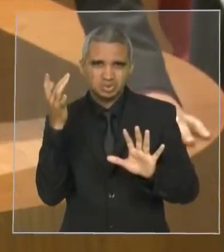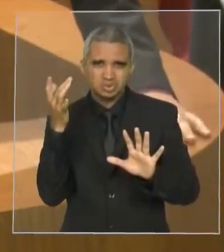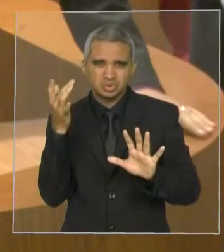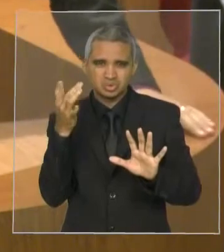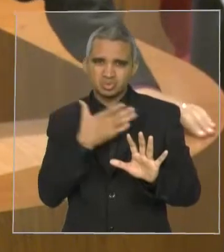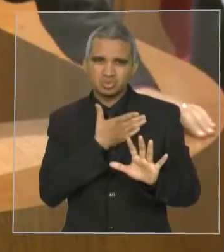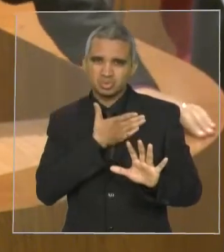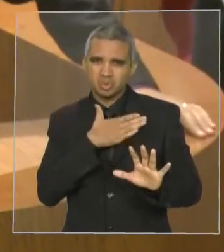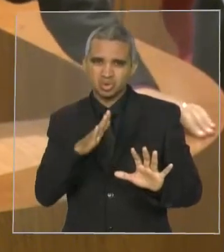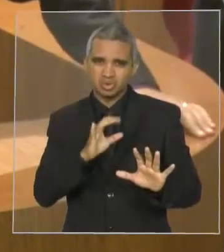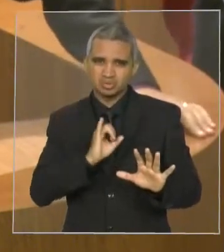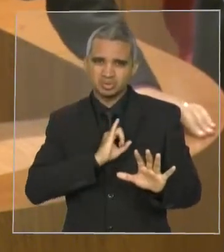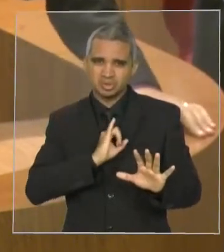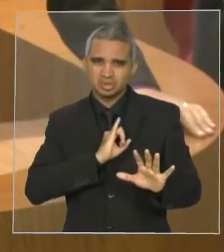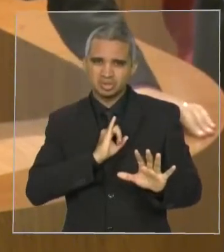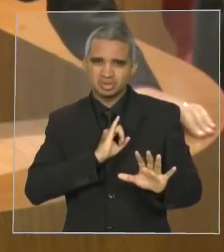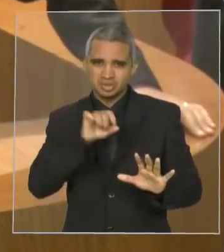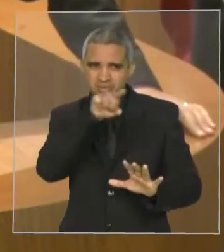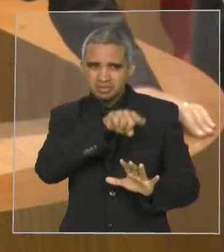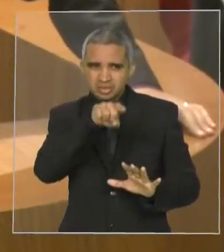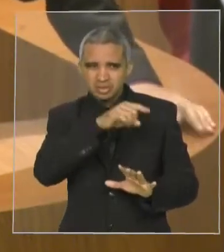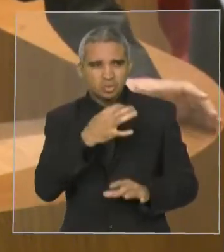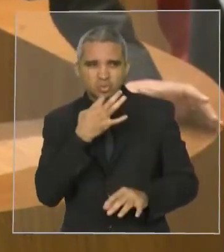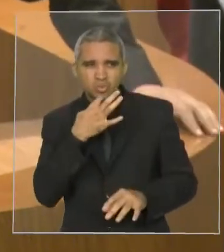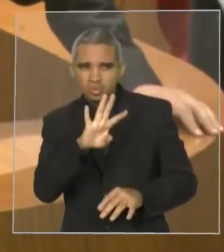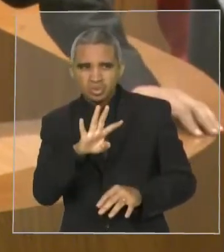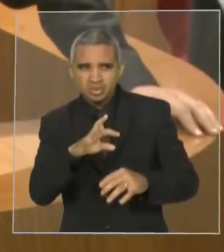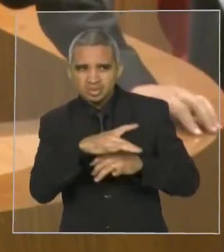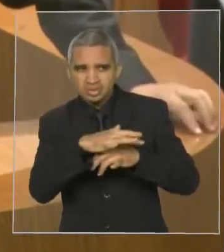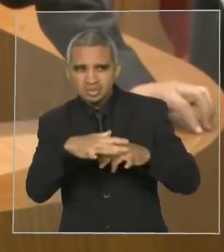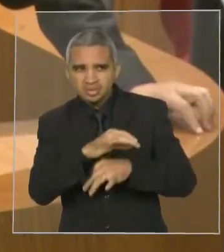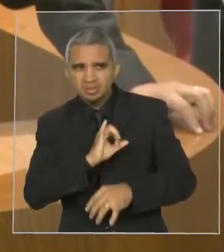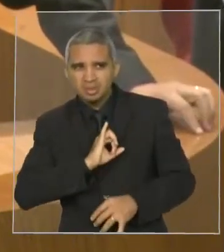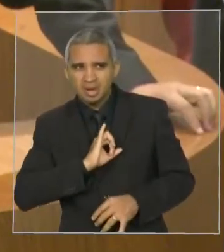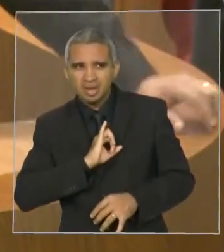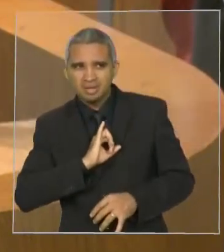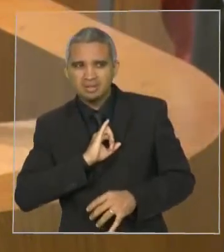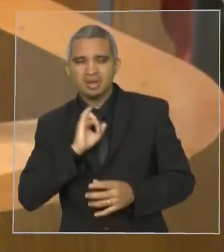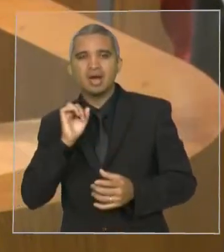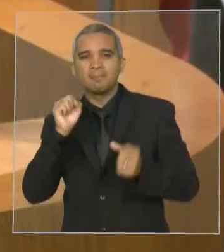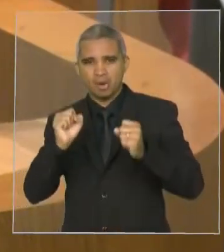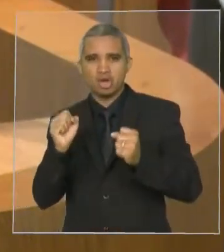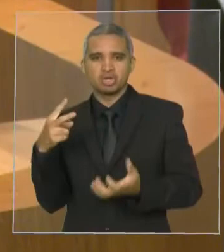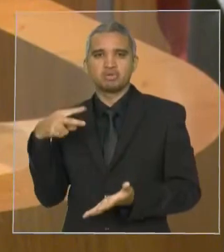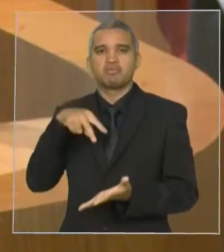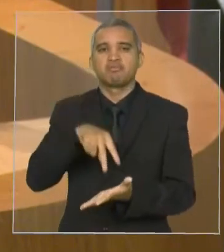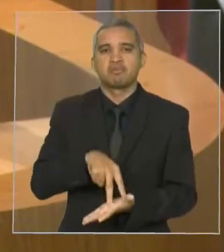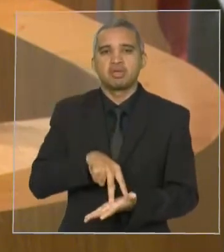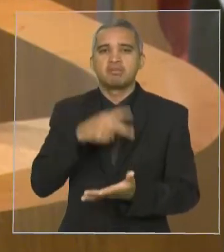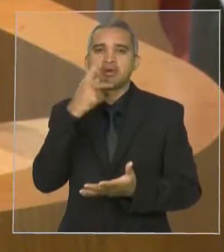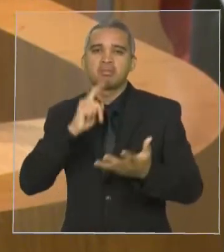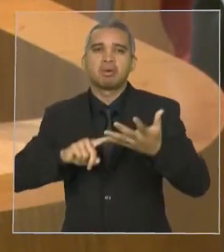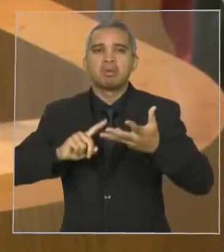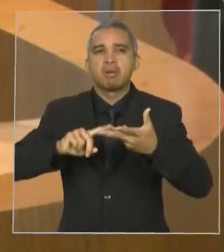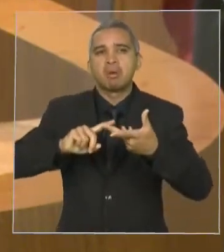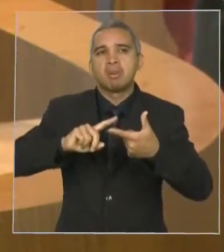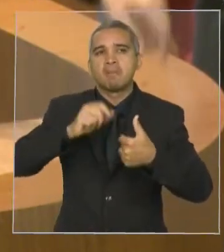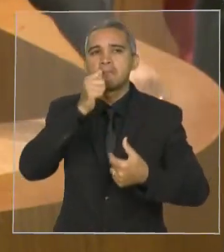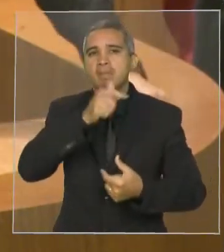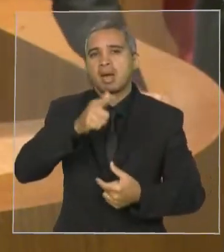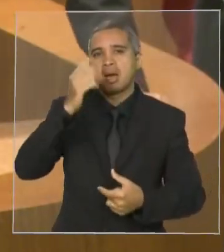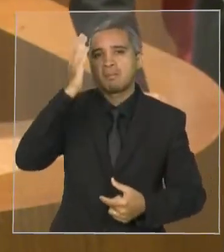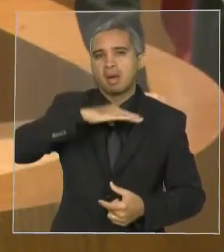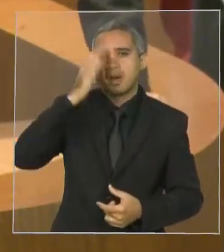cidade sobretudo quem não conhece a cidade é muito fácil chegar e negar a cidade toda reconhece essa obra